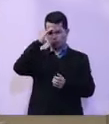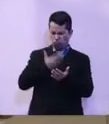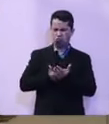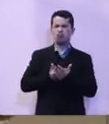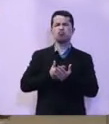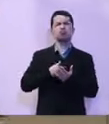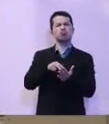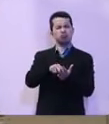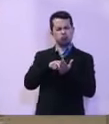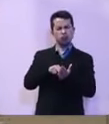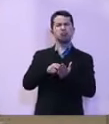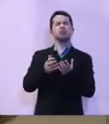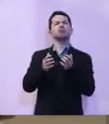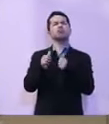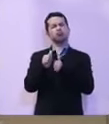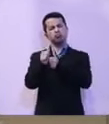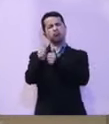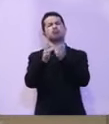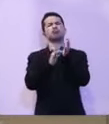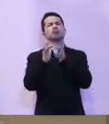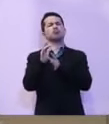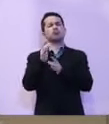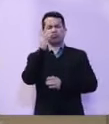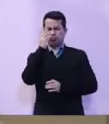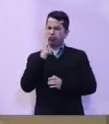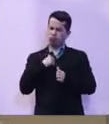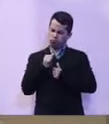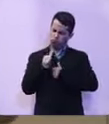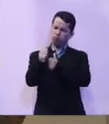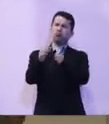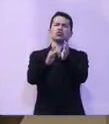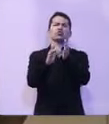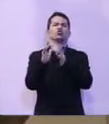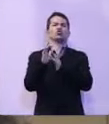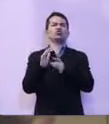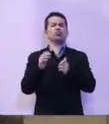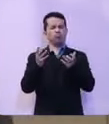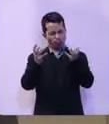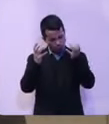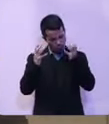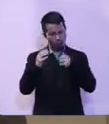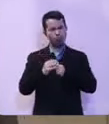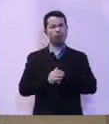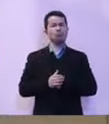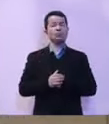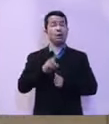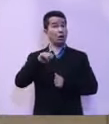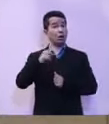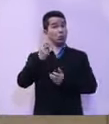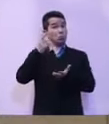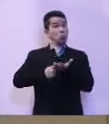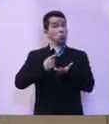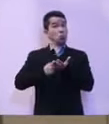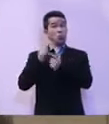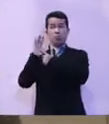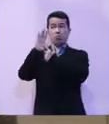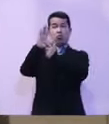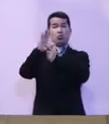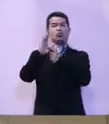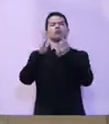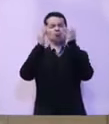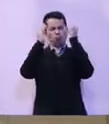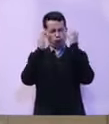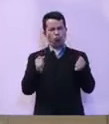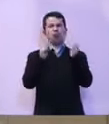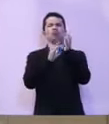com Jesus. Era um compromisso radical com a vida nova que ele teria. E é por isso que a Bíblia vai